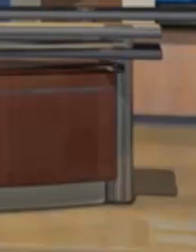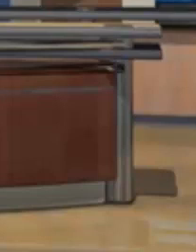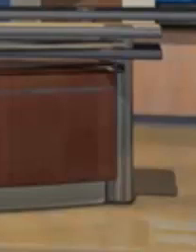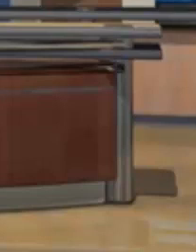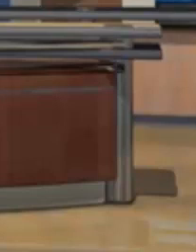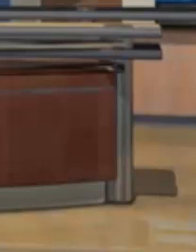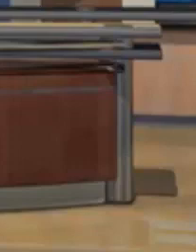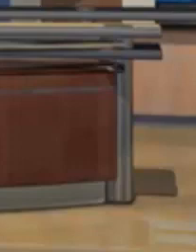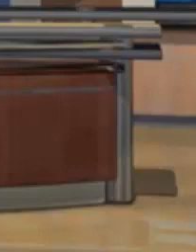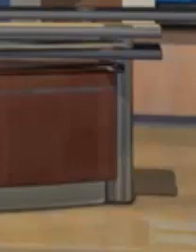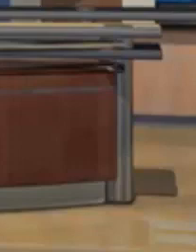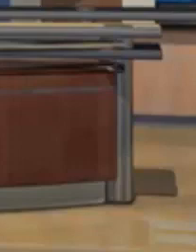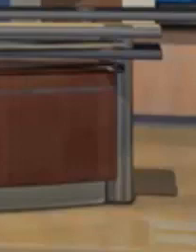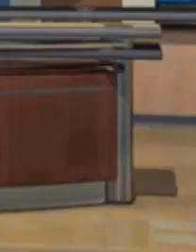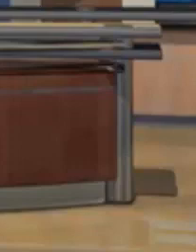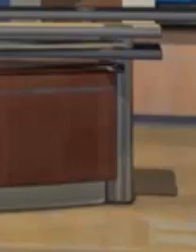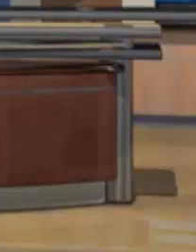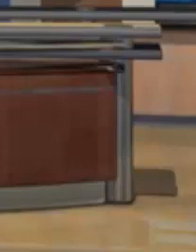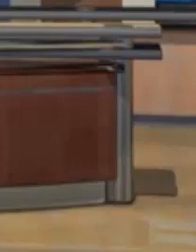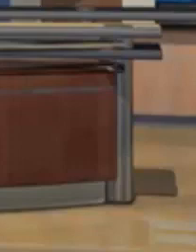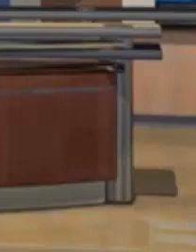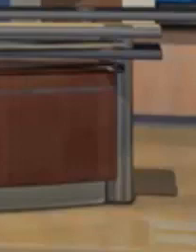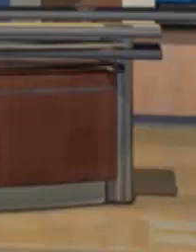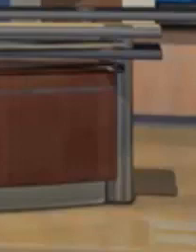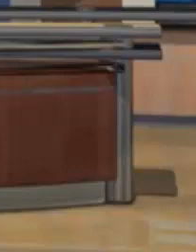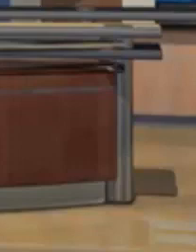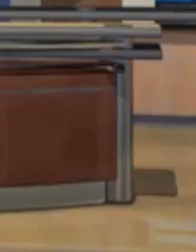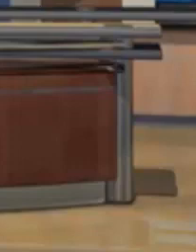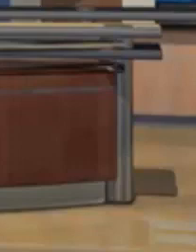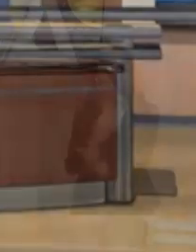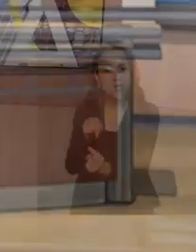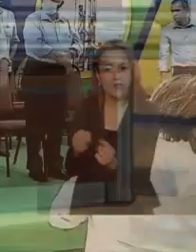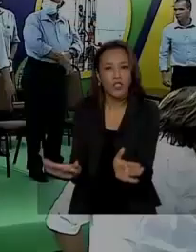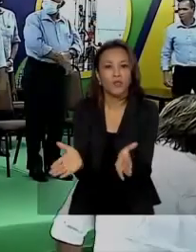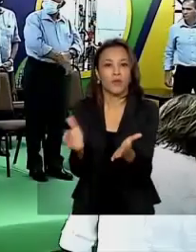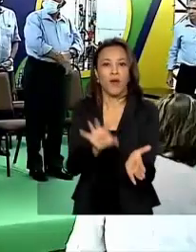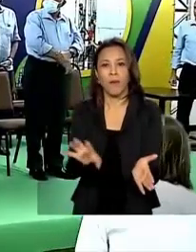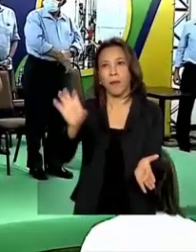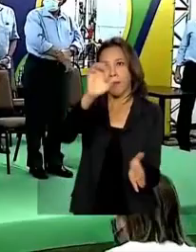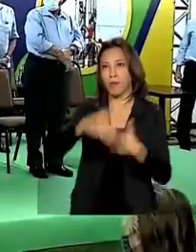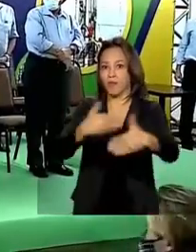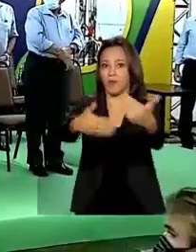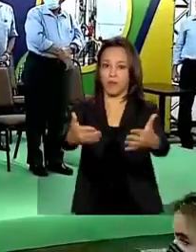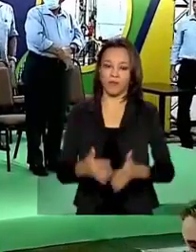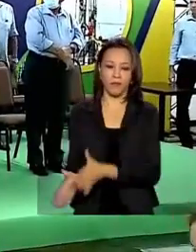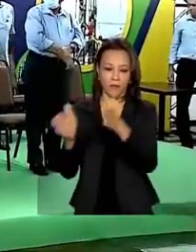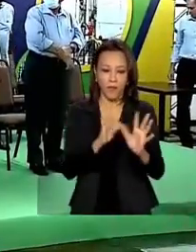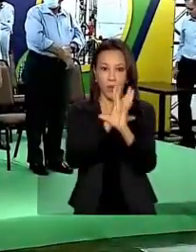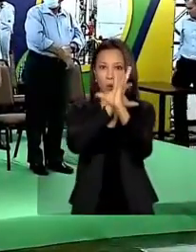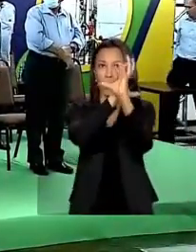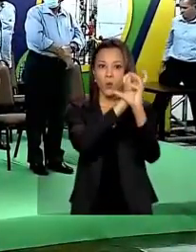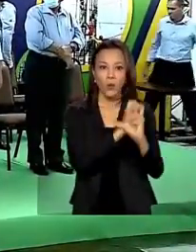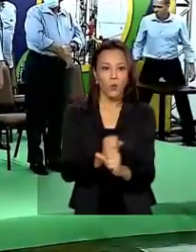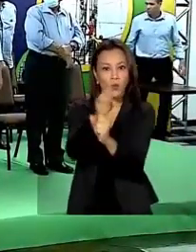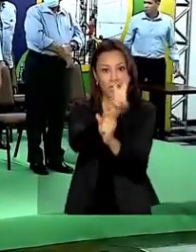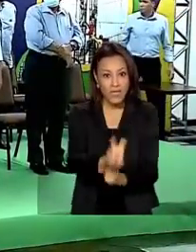medidas provisórias para este apoio ao setor produtivo foram assinadas pelo presidente Jair Bolsonaro. O total de dívidas acumuladas nos